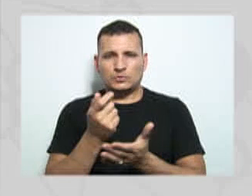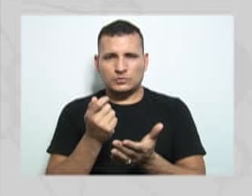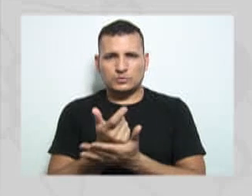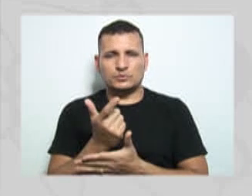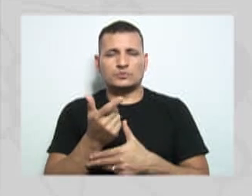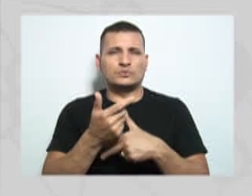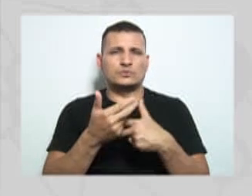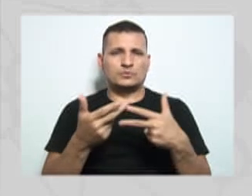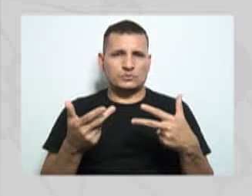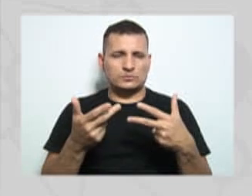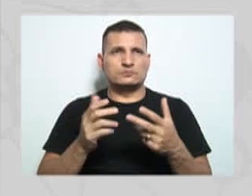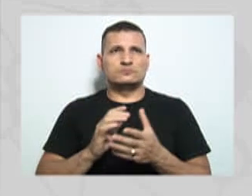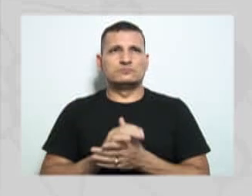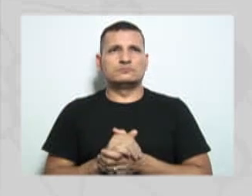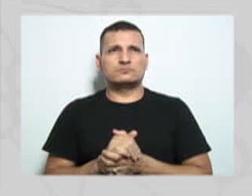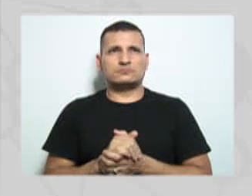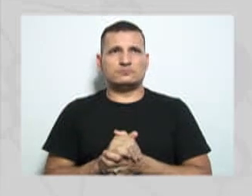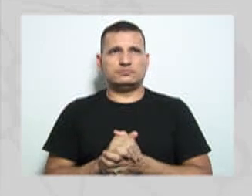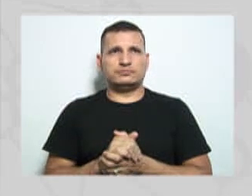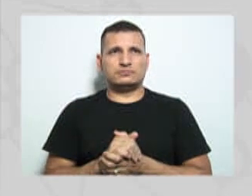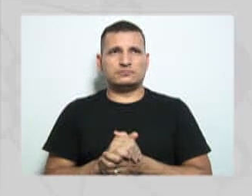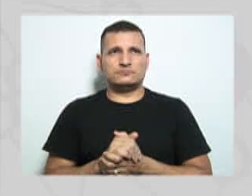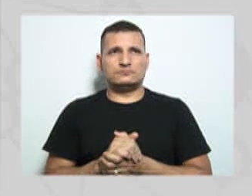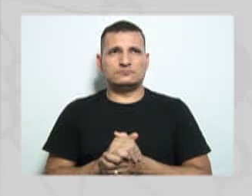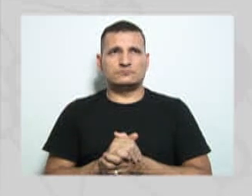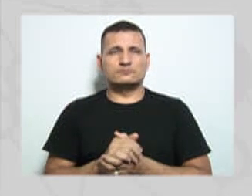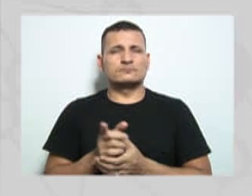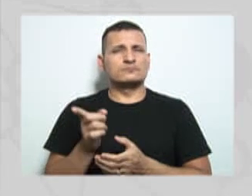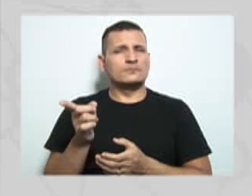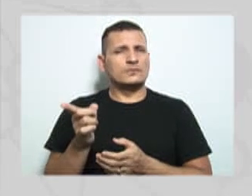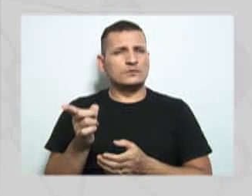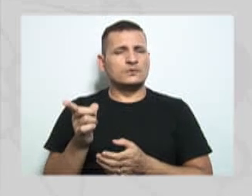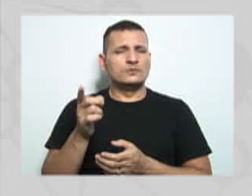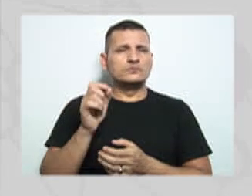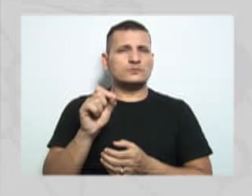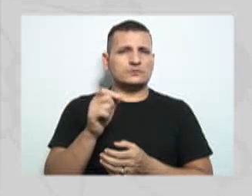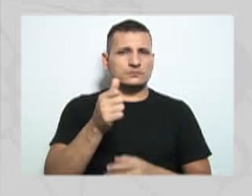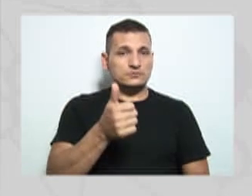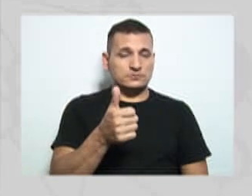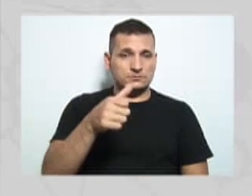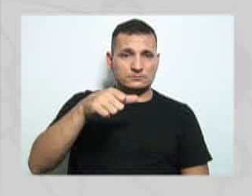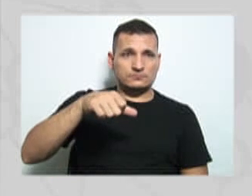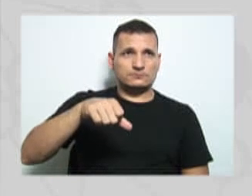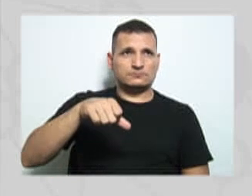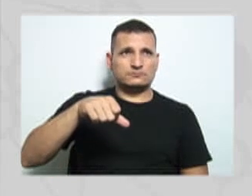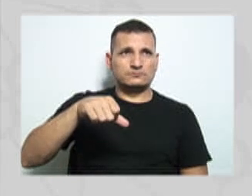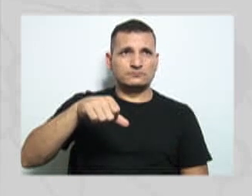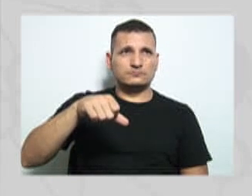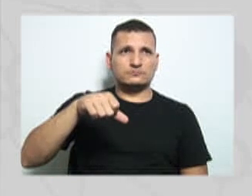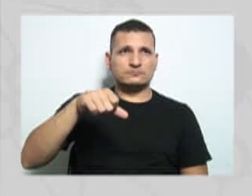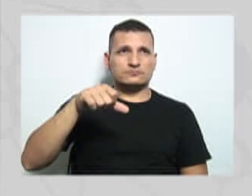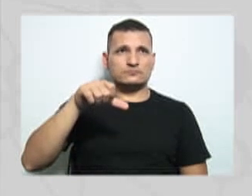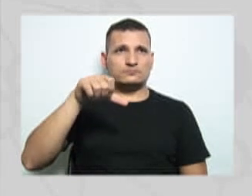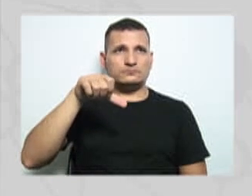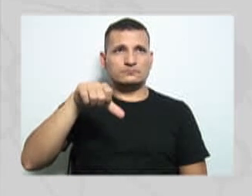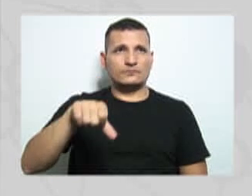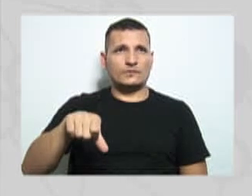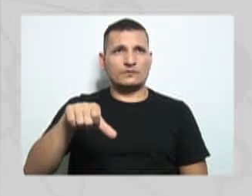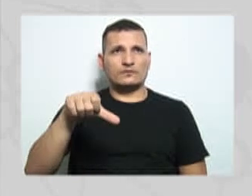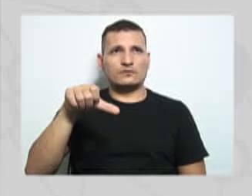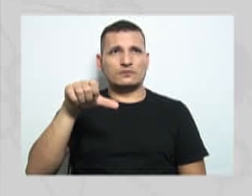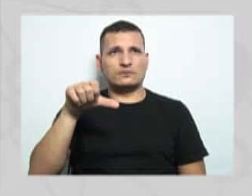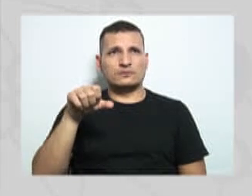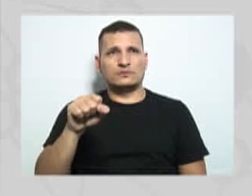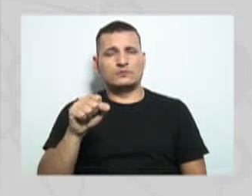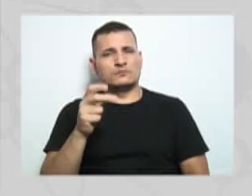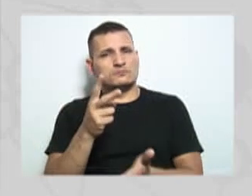aos consumidores, sujeitam-se a partir de 1998 às mesmas normas de